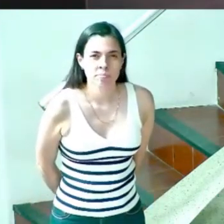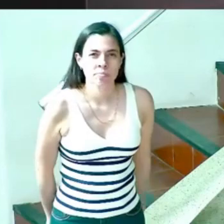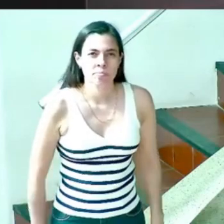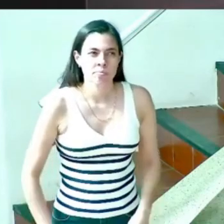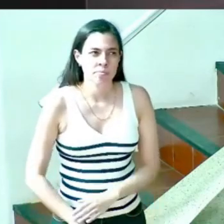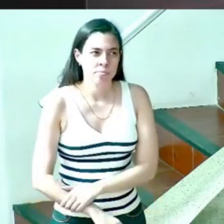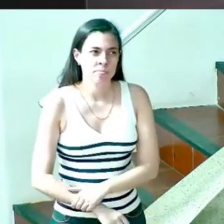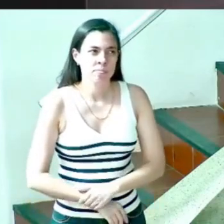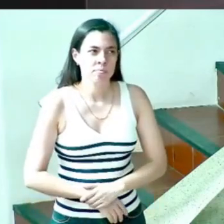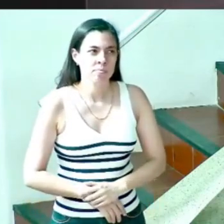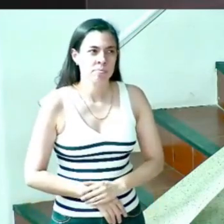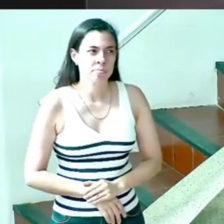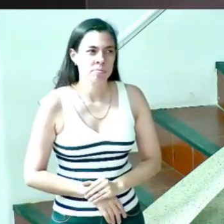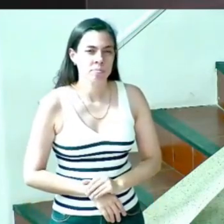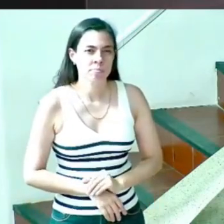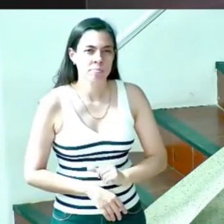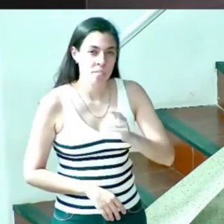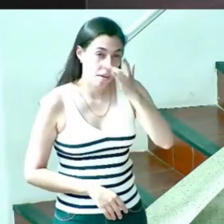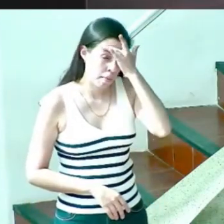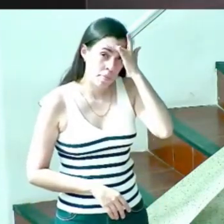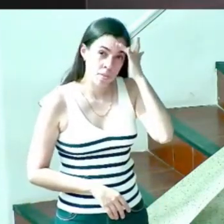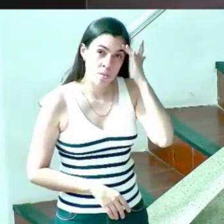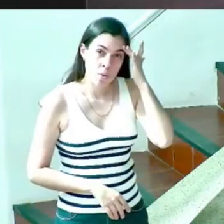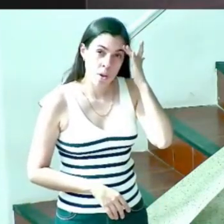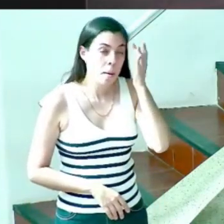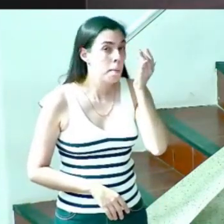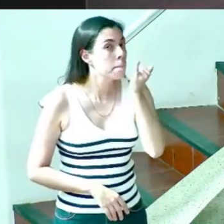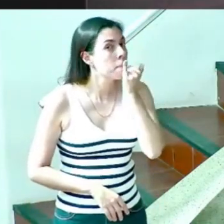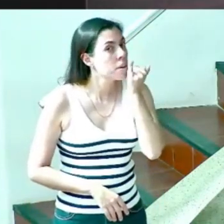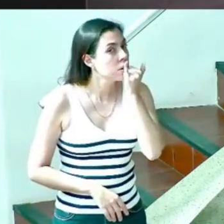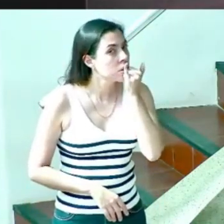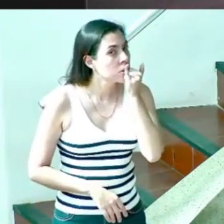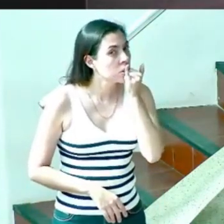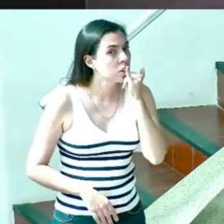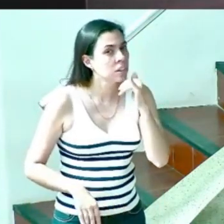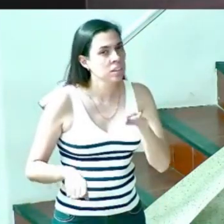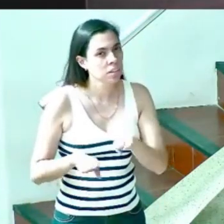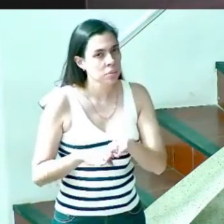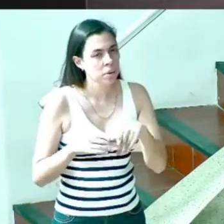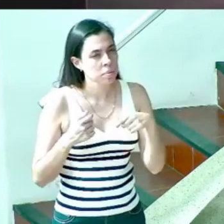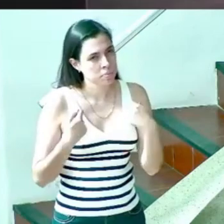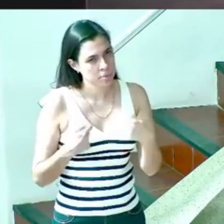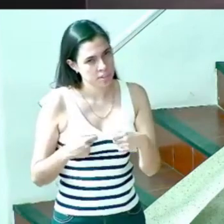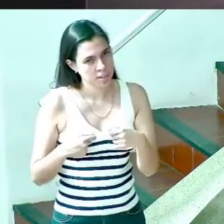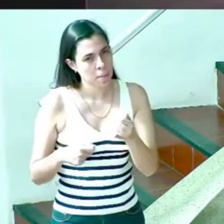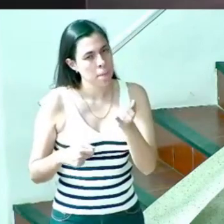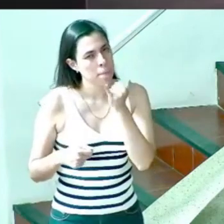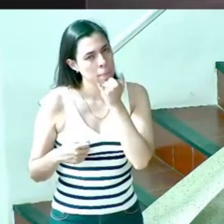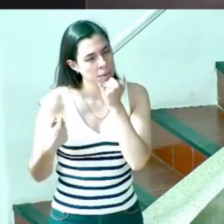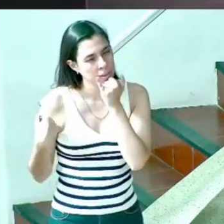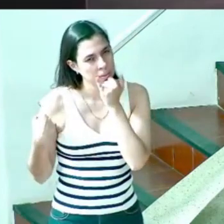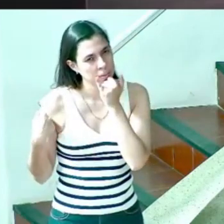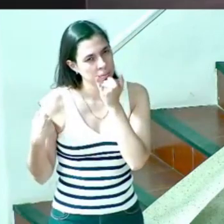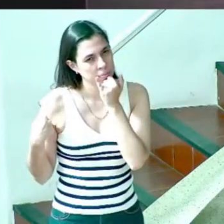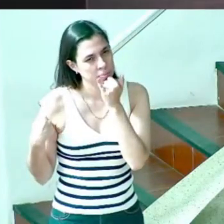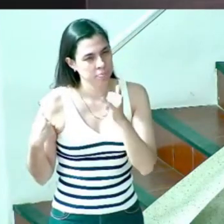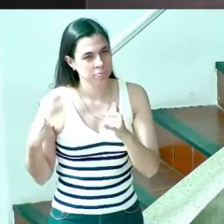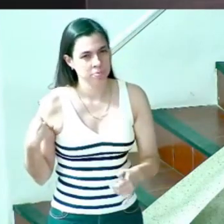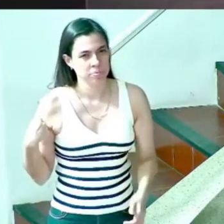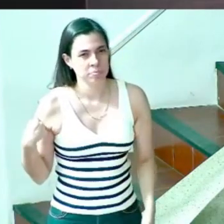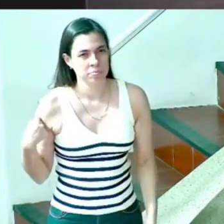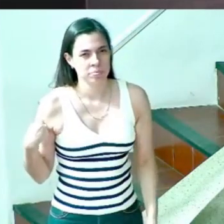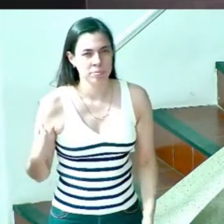ensina que aquele que foi perdoado deve perdoar aquele que te ofendeu,